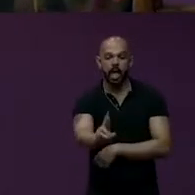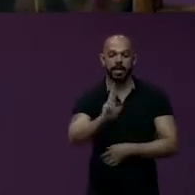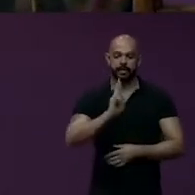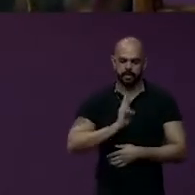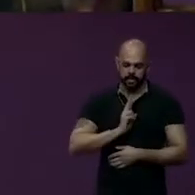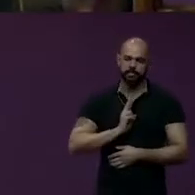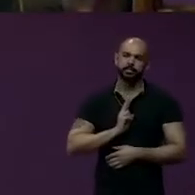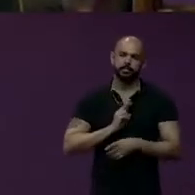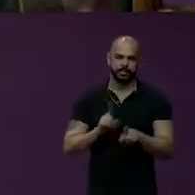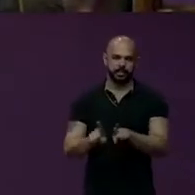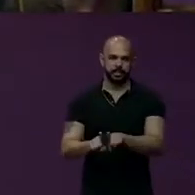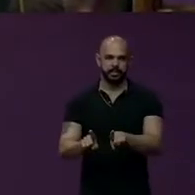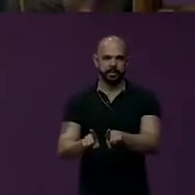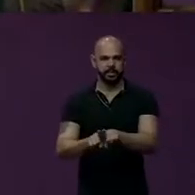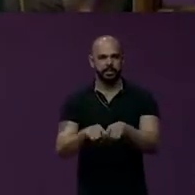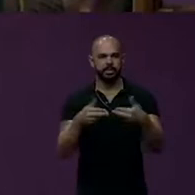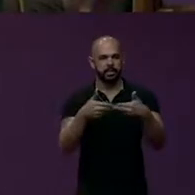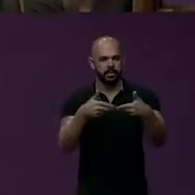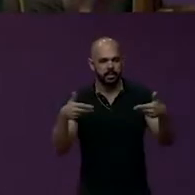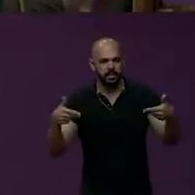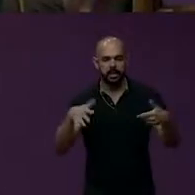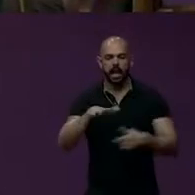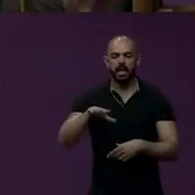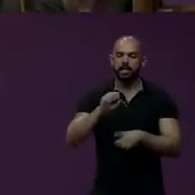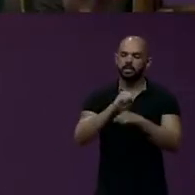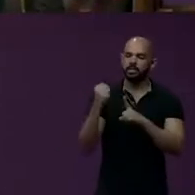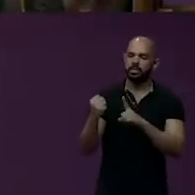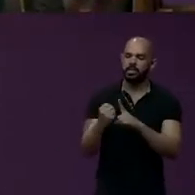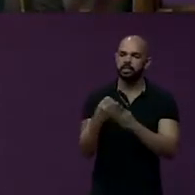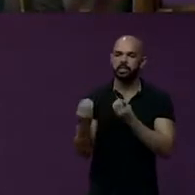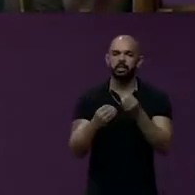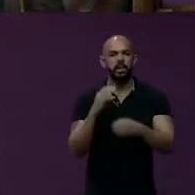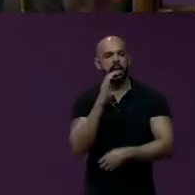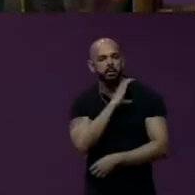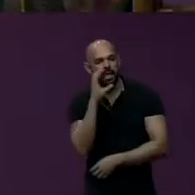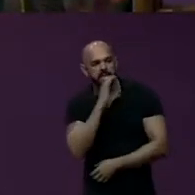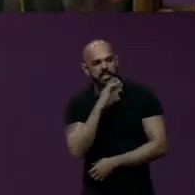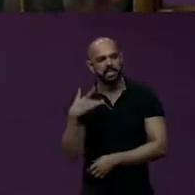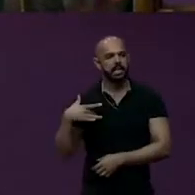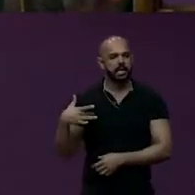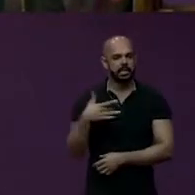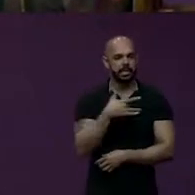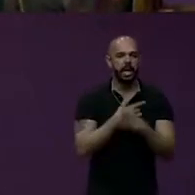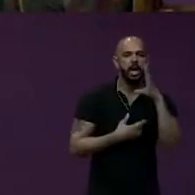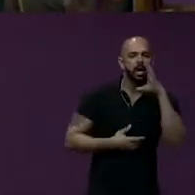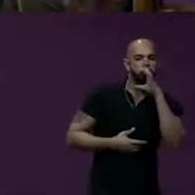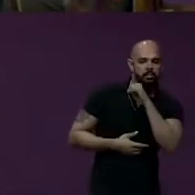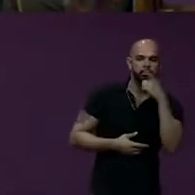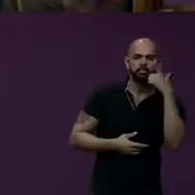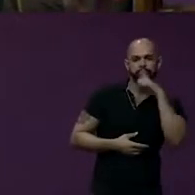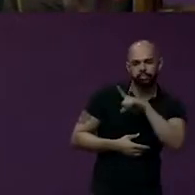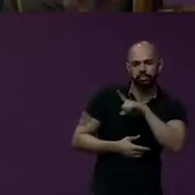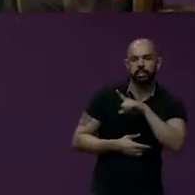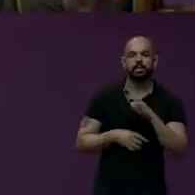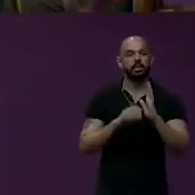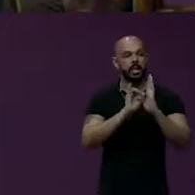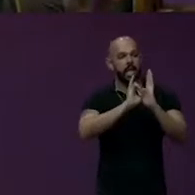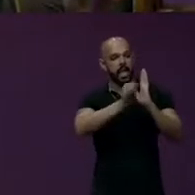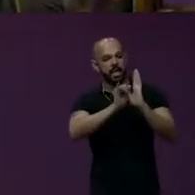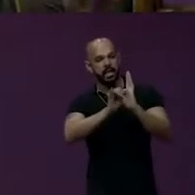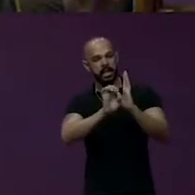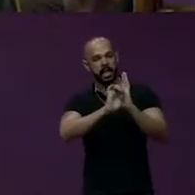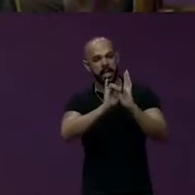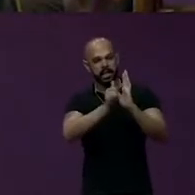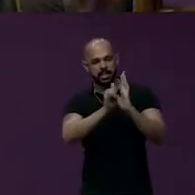respostas a questões da sociedade, como as emergências sanitárias, conseguirmos isso. Então, esses editais, eles partem